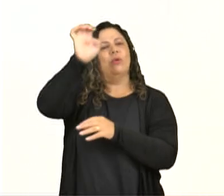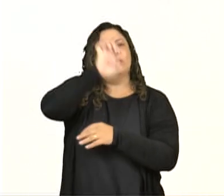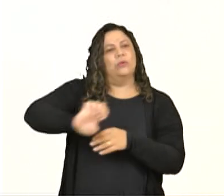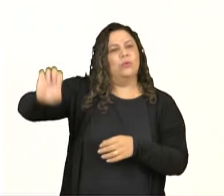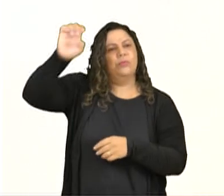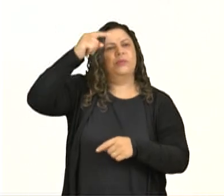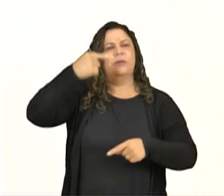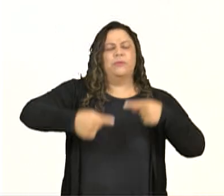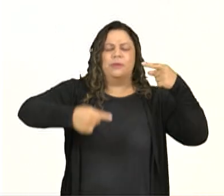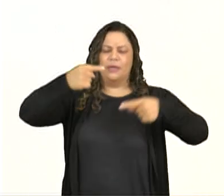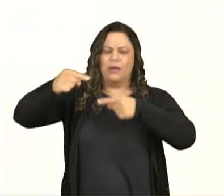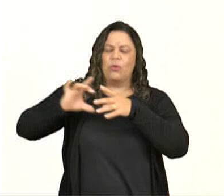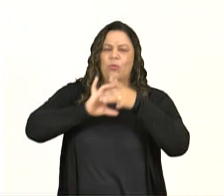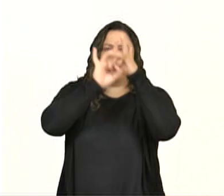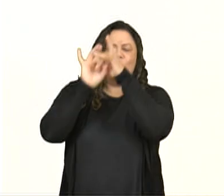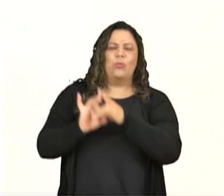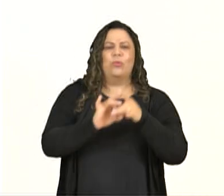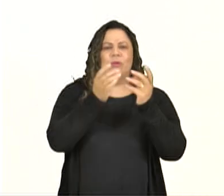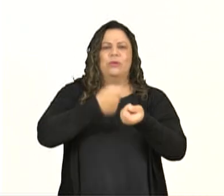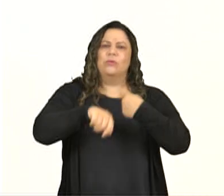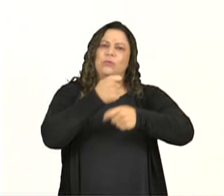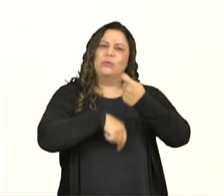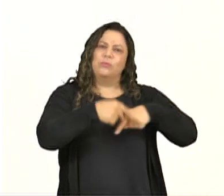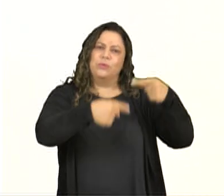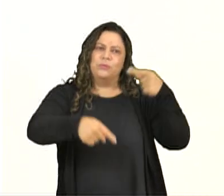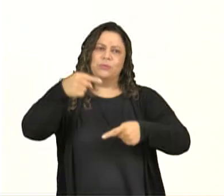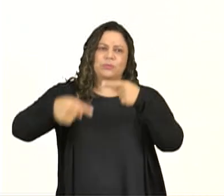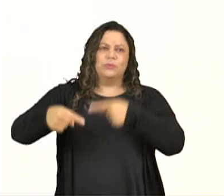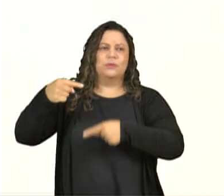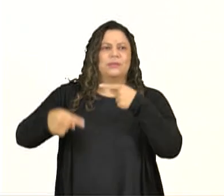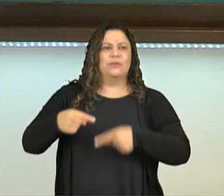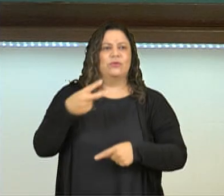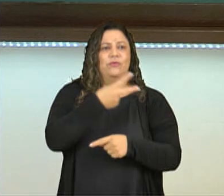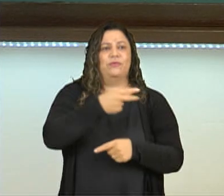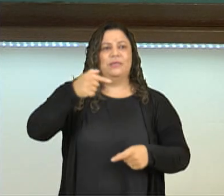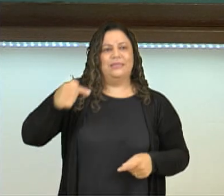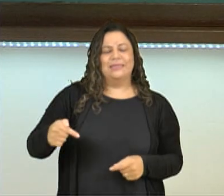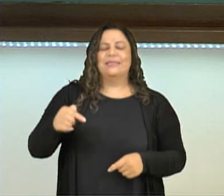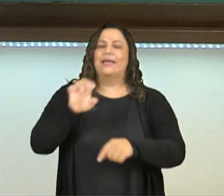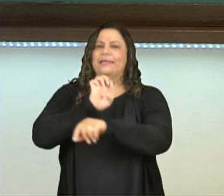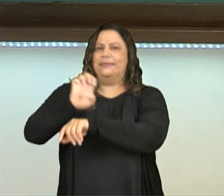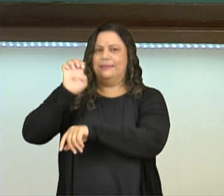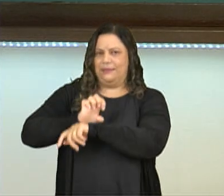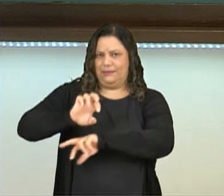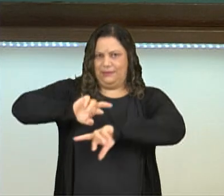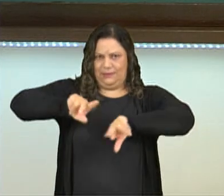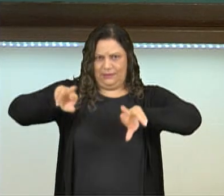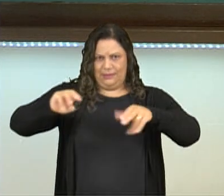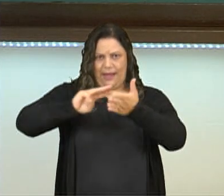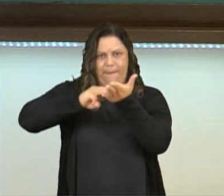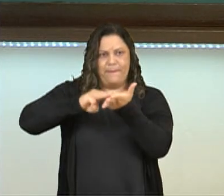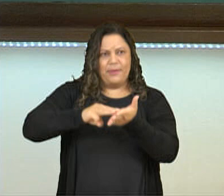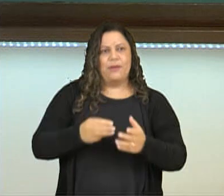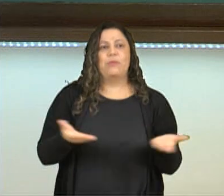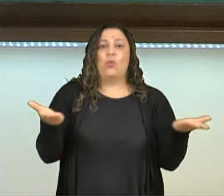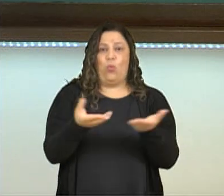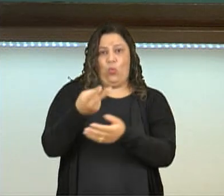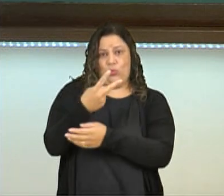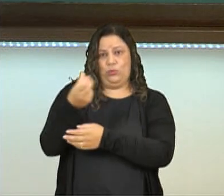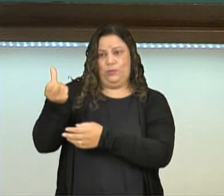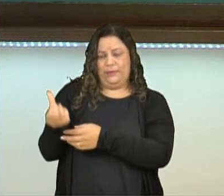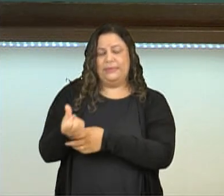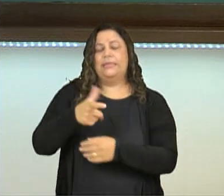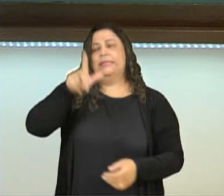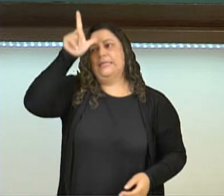uma união econômica e política que atua em 27 Estados-membros, hoje 26, entre eles Alemanha e